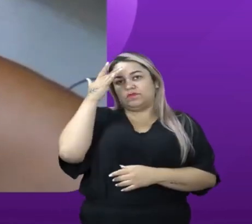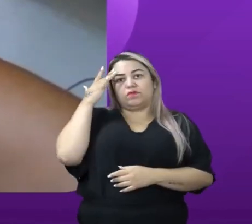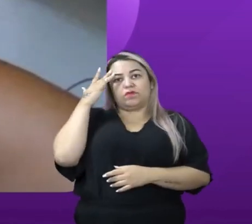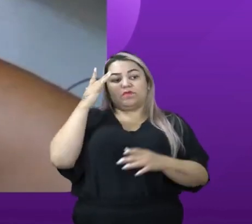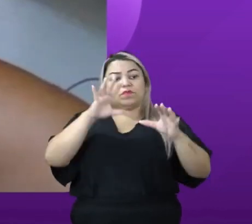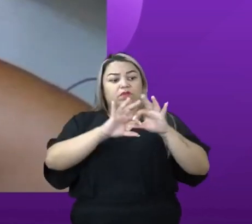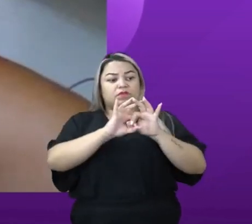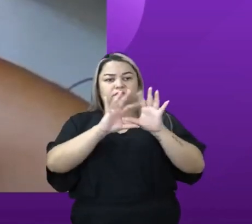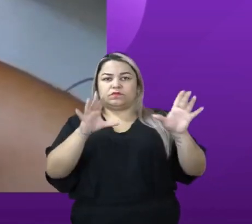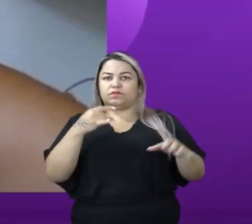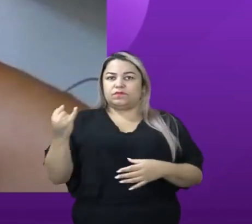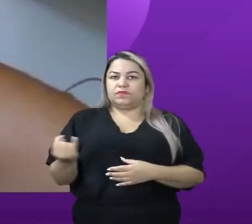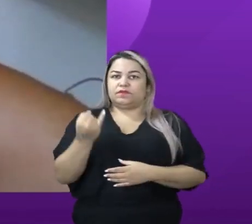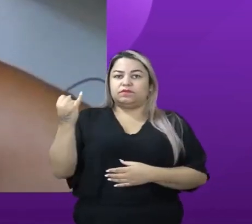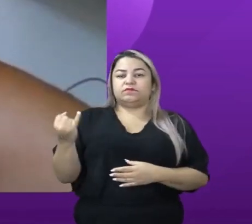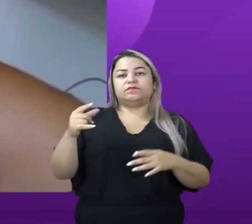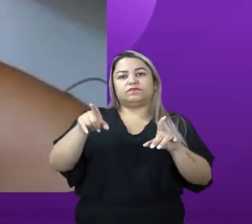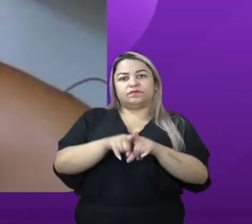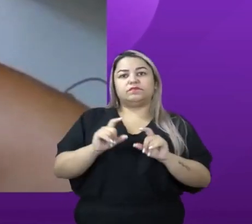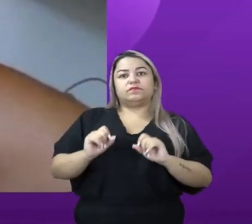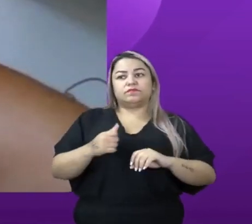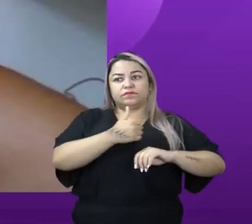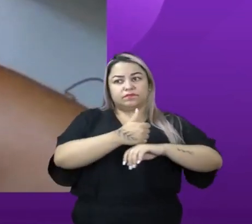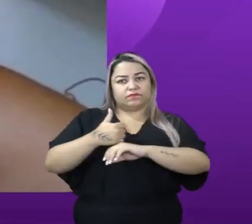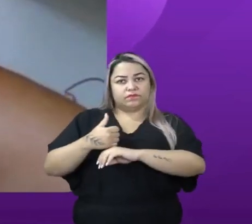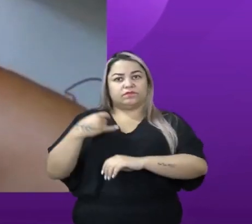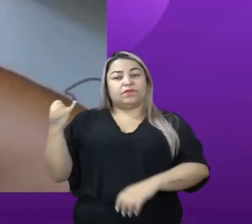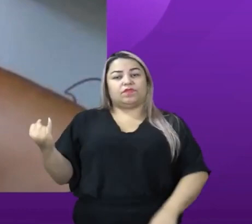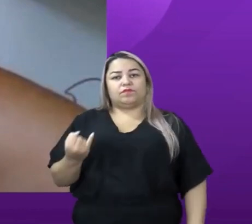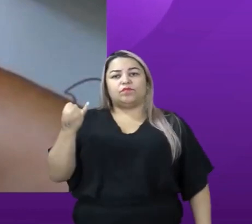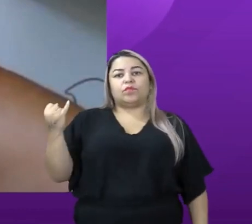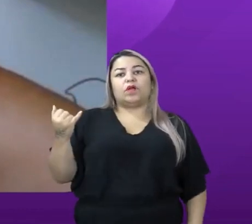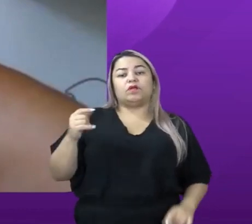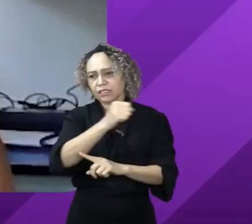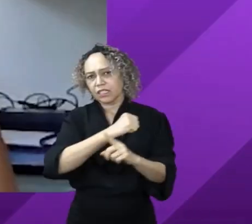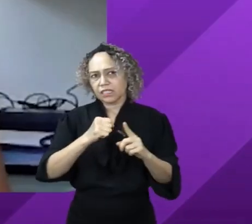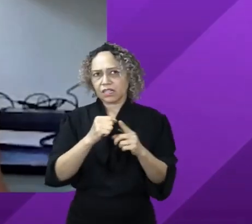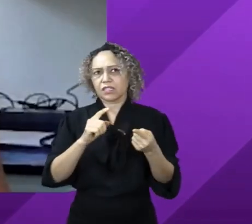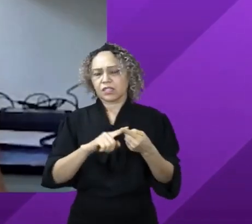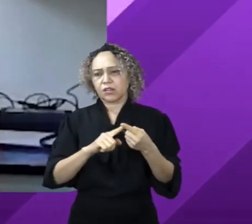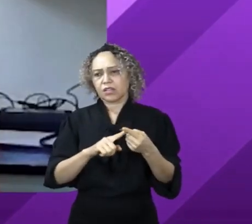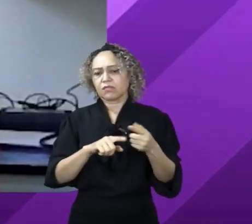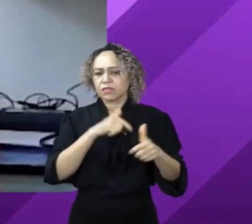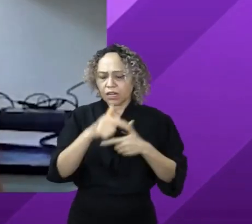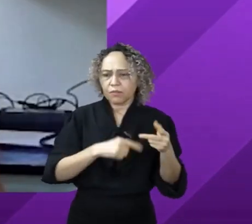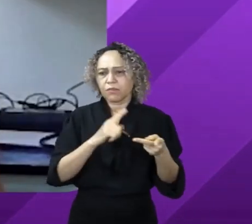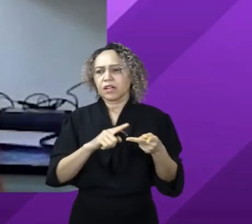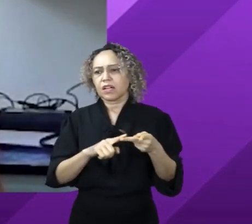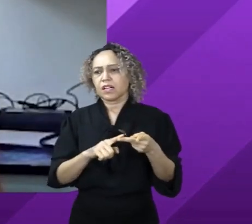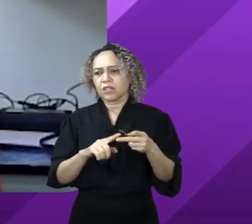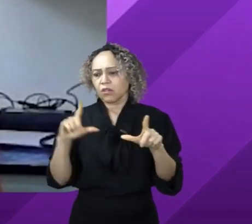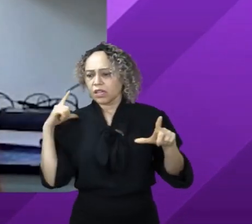livre, também são fundamentais. A forma como a gente ocupa o nosso tempo livre é fundamental para a qualidade de vida. Sem saúde,